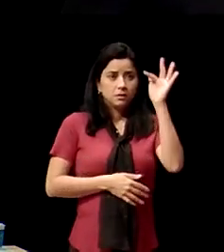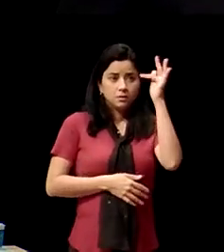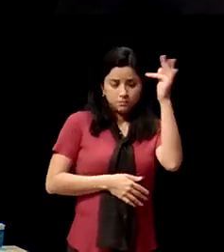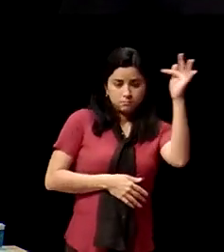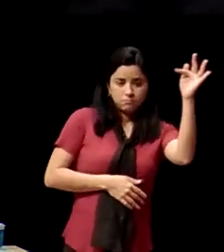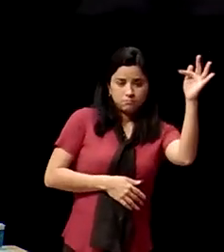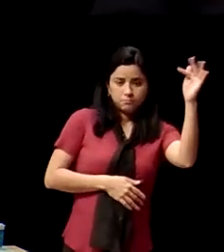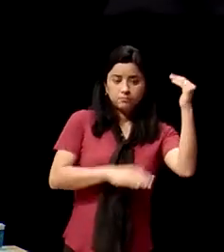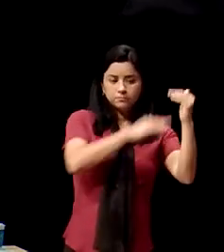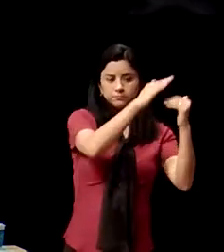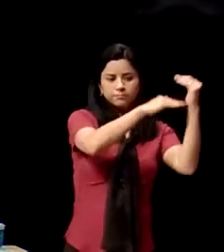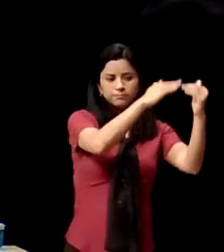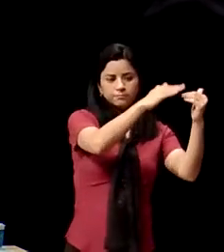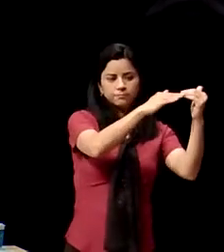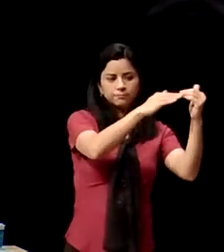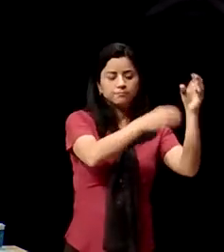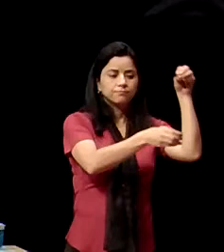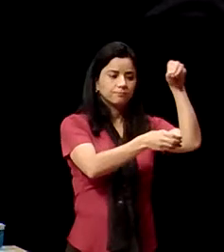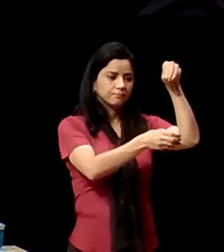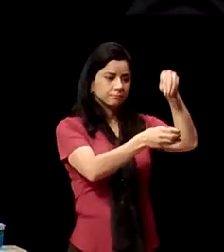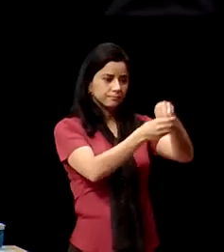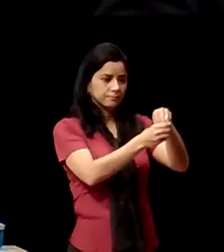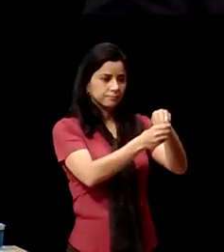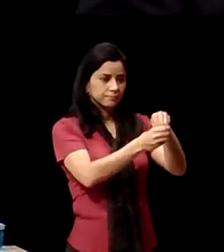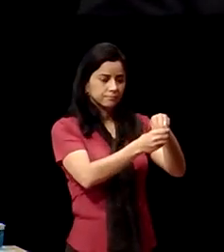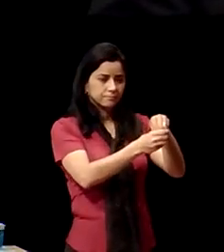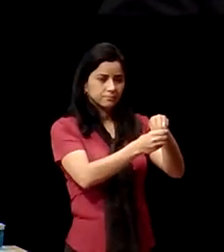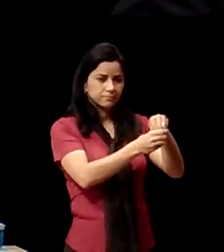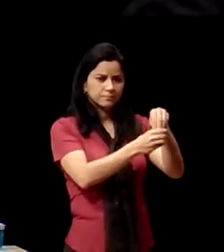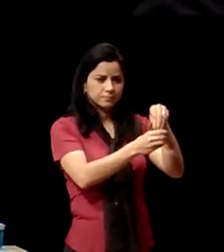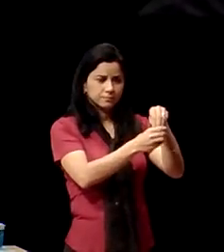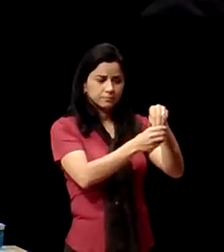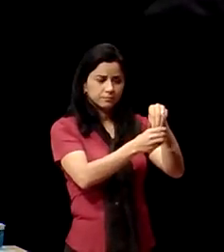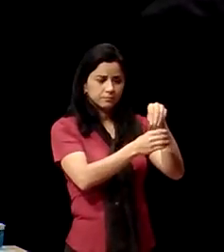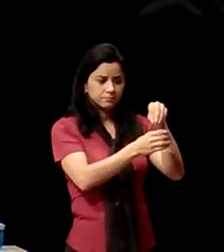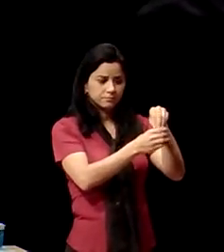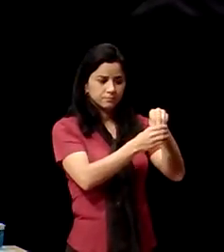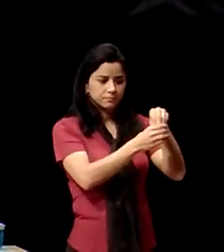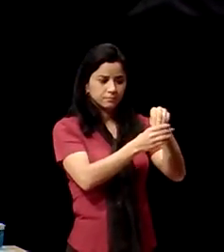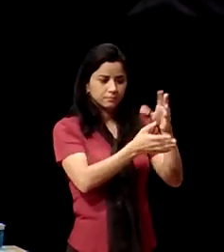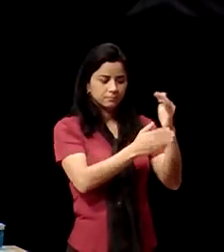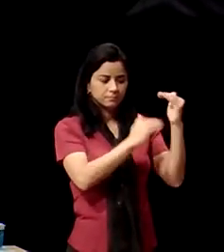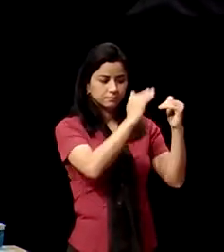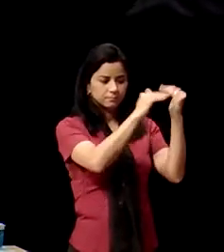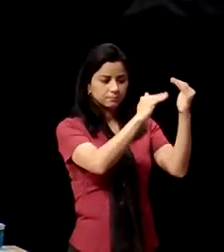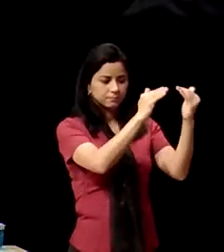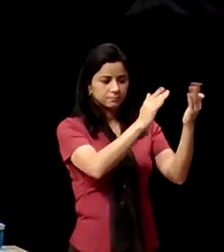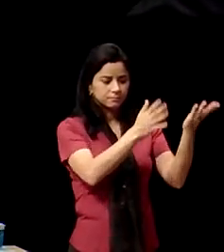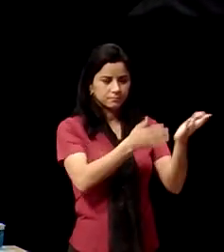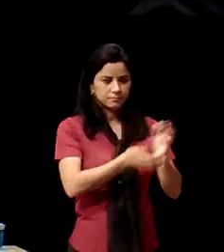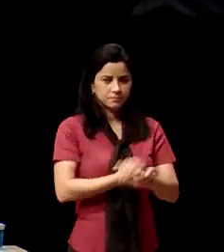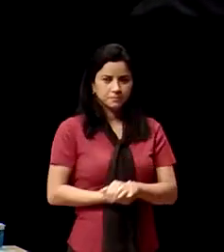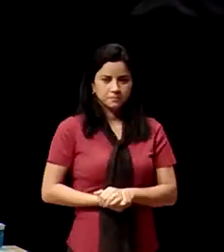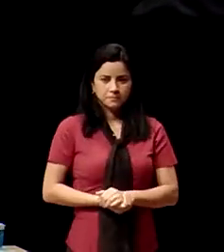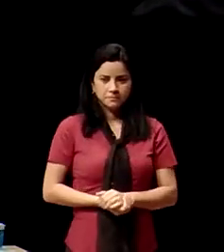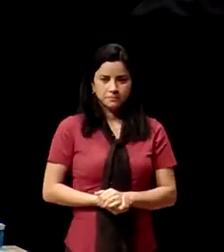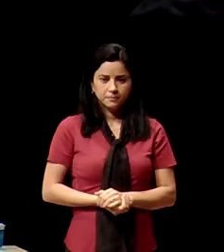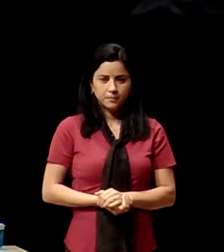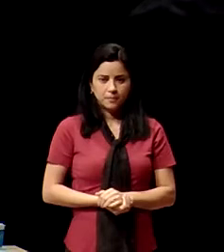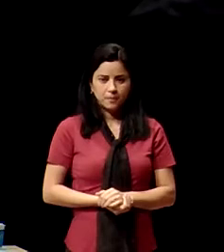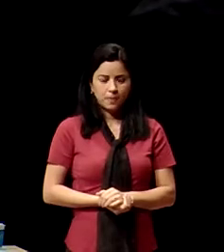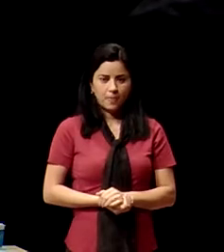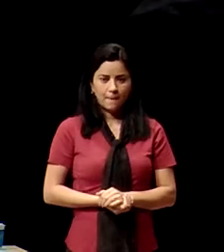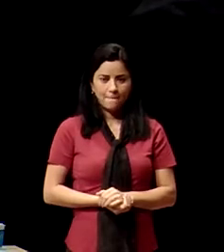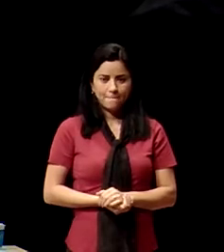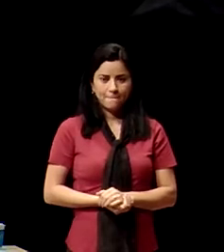desenvolvida dentro desse child development, which, do desenvolvimento, which students of developmental psychology